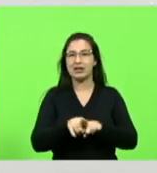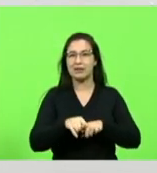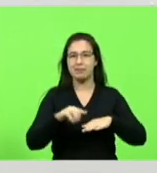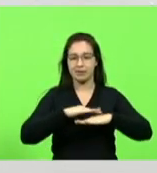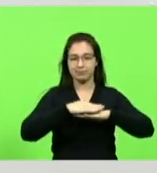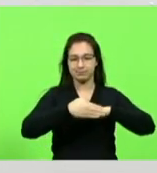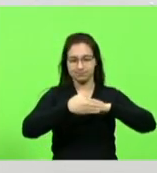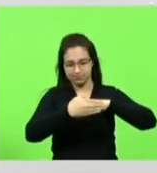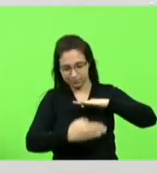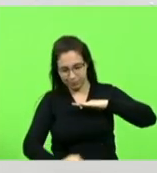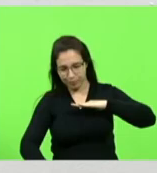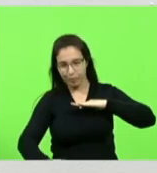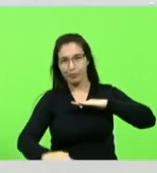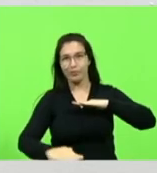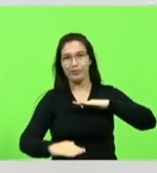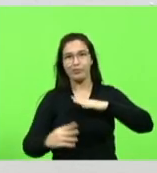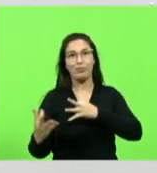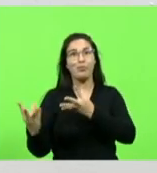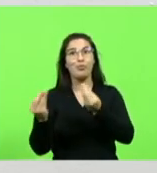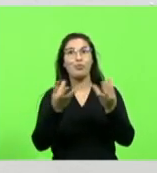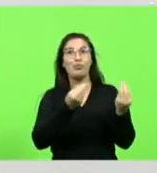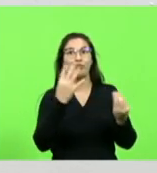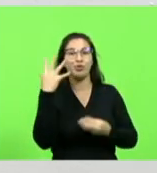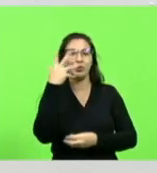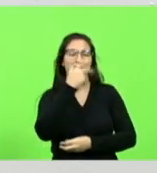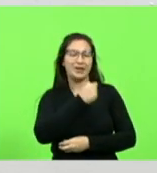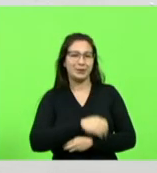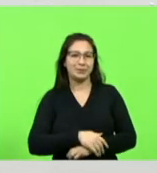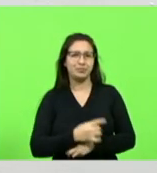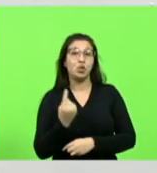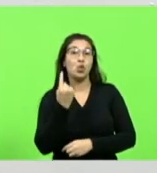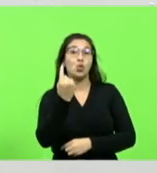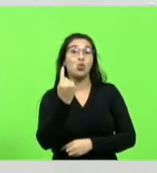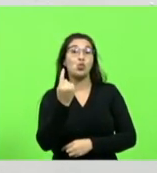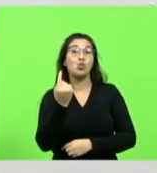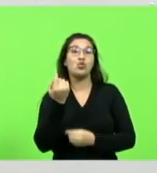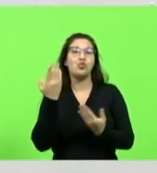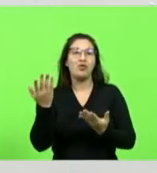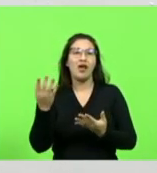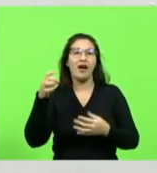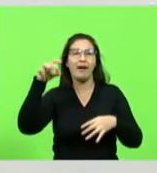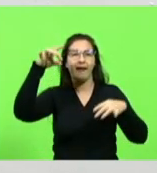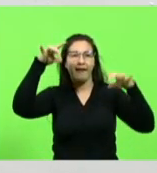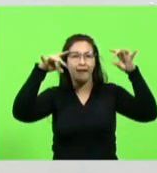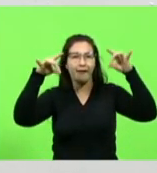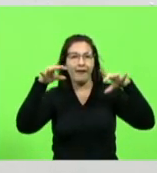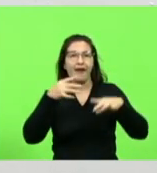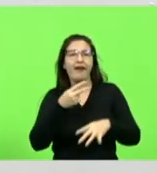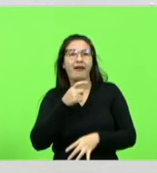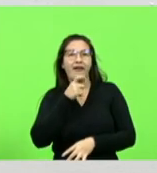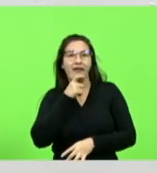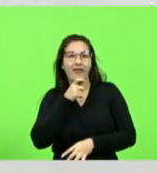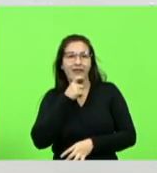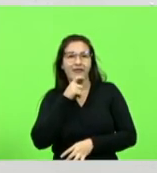único local onde a precipitação de neve é certa.